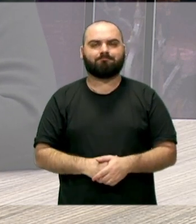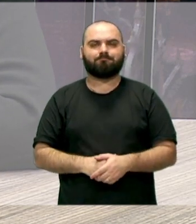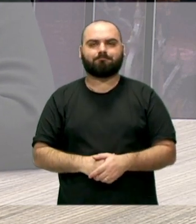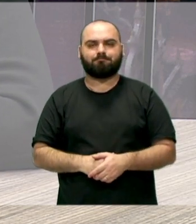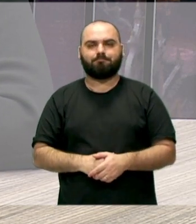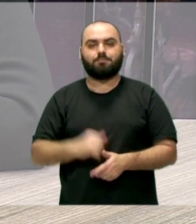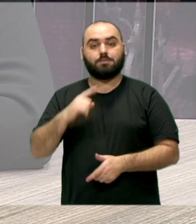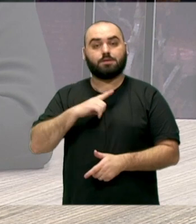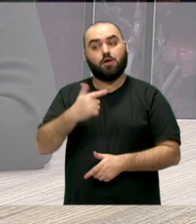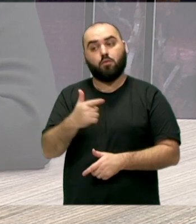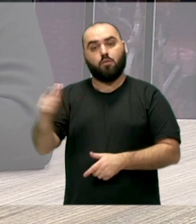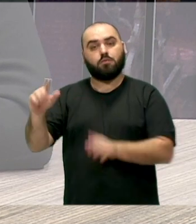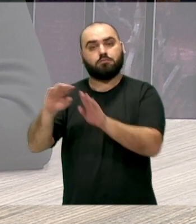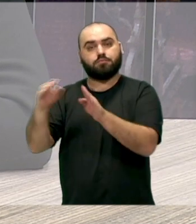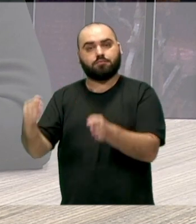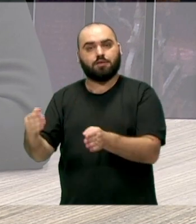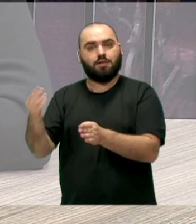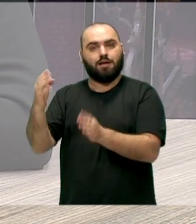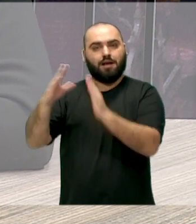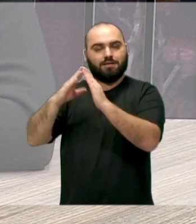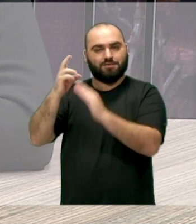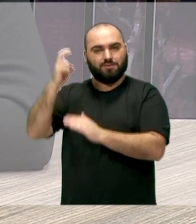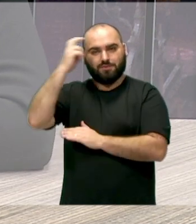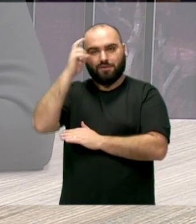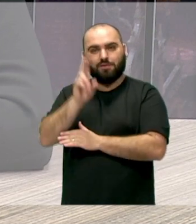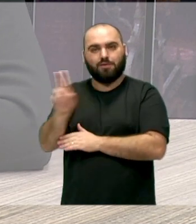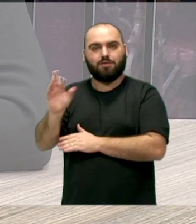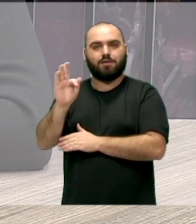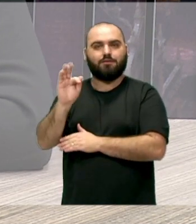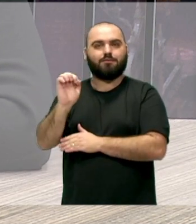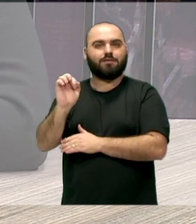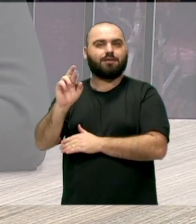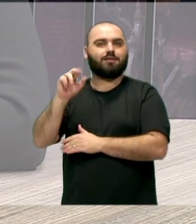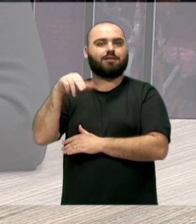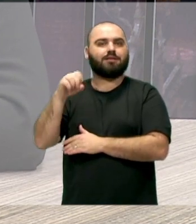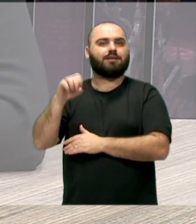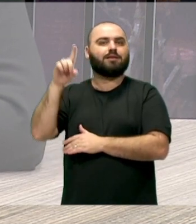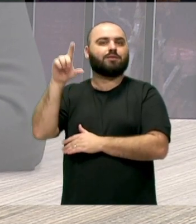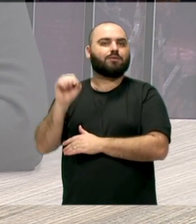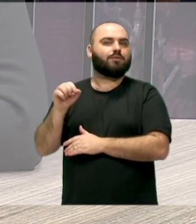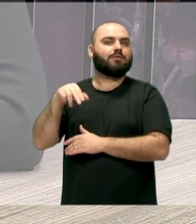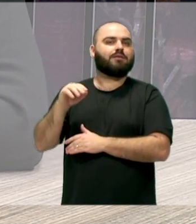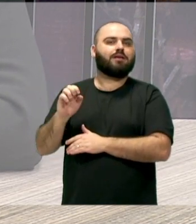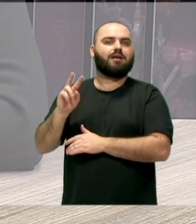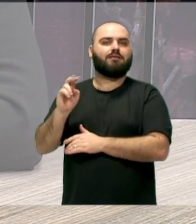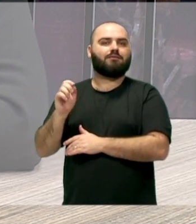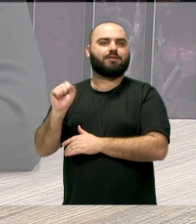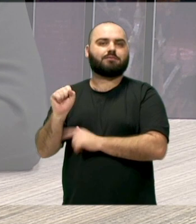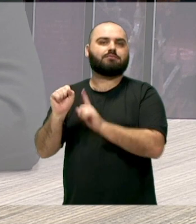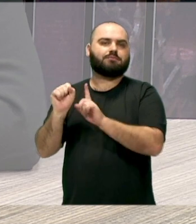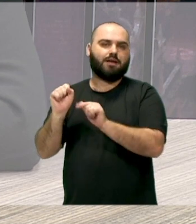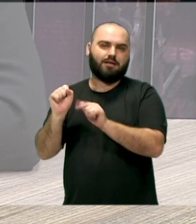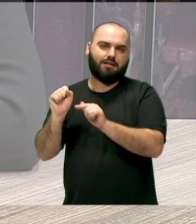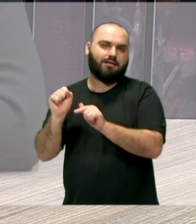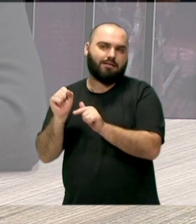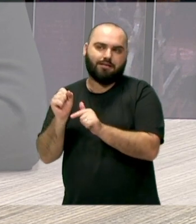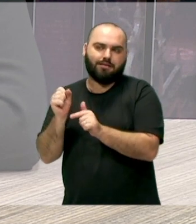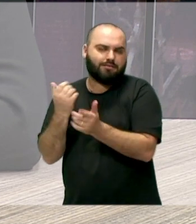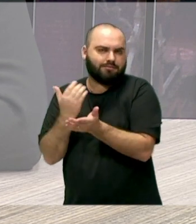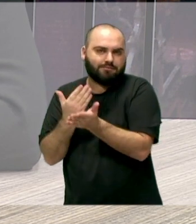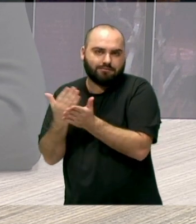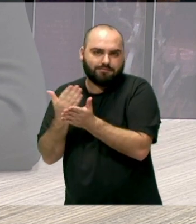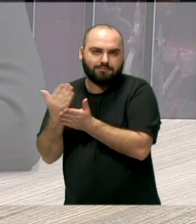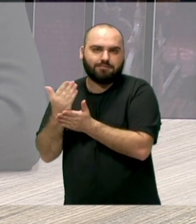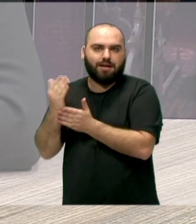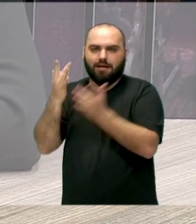a gente tem o palco da Casa da Cultura, que vai se chamar Fernando das Neves, que é, assim, filho do festival, que é